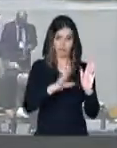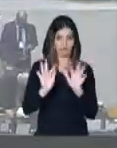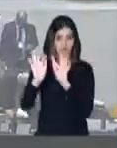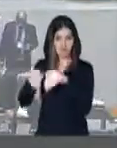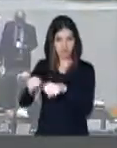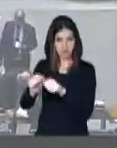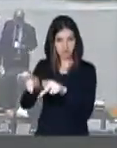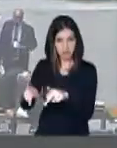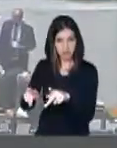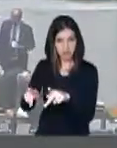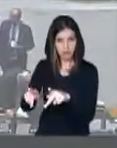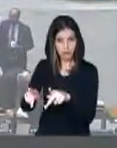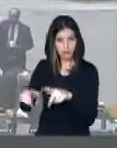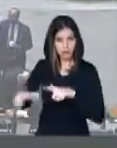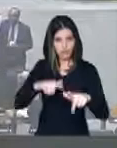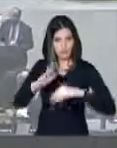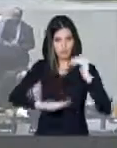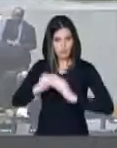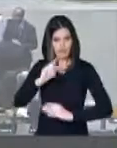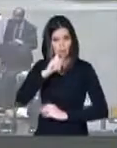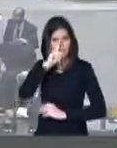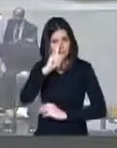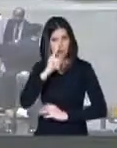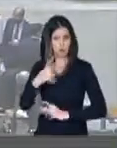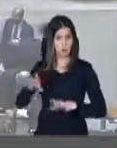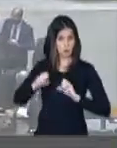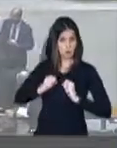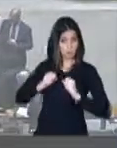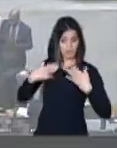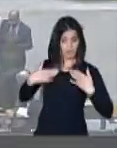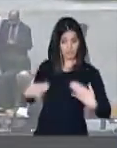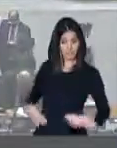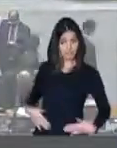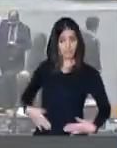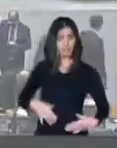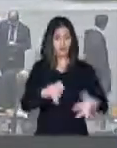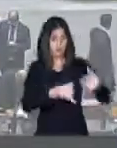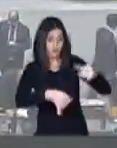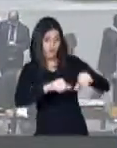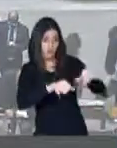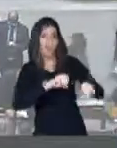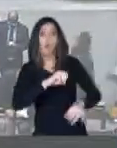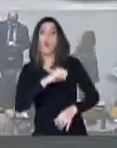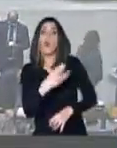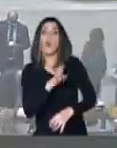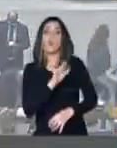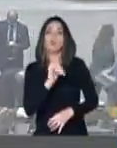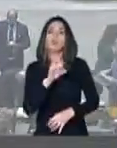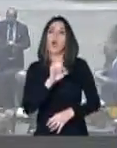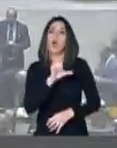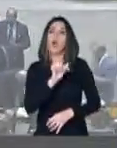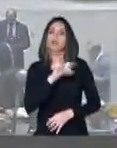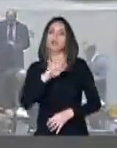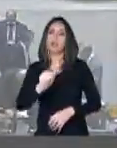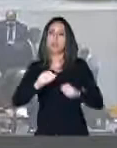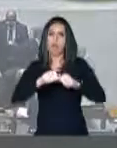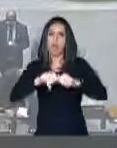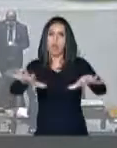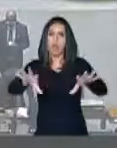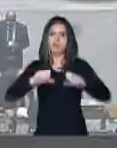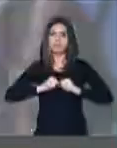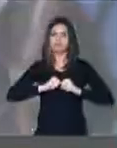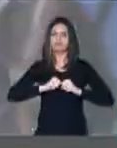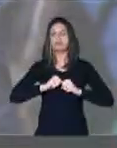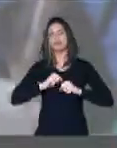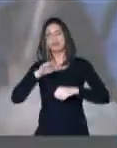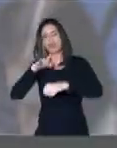com as aposentadorias e atividade de riscos físicas, químicas ou biológicas. Porque ela prevê evitar um absurdo, que são